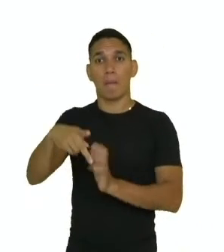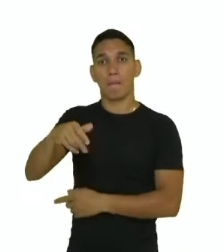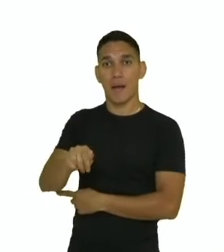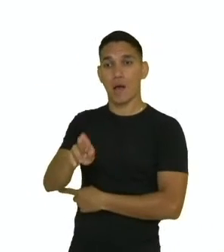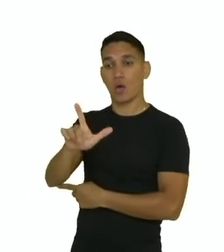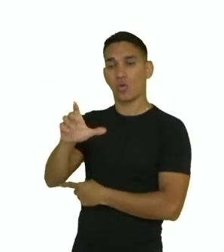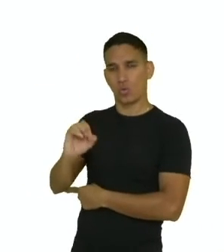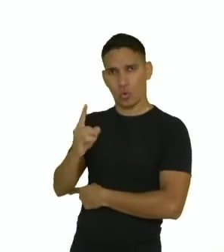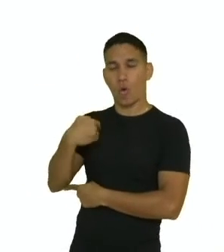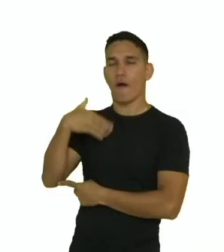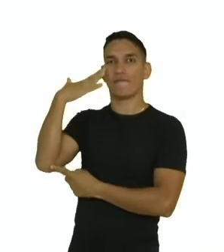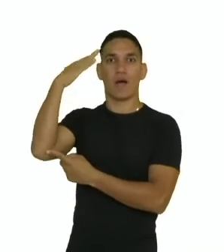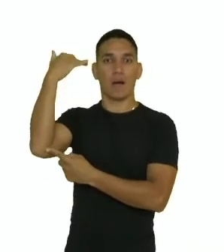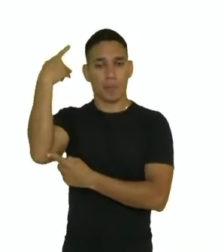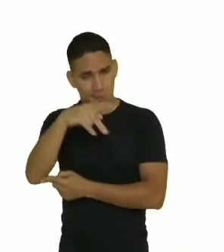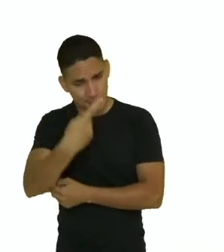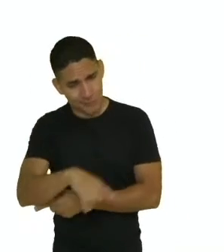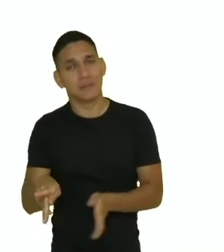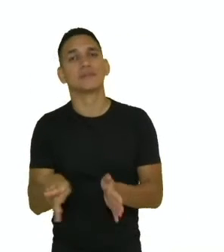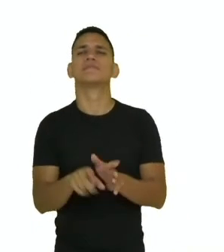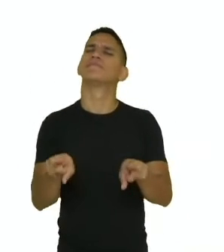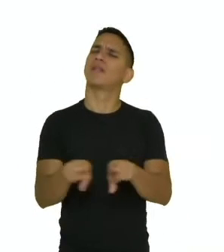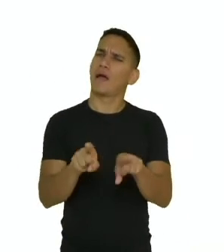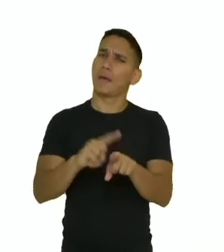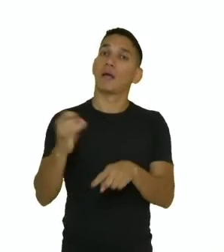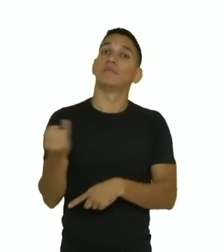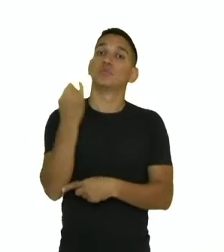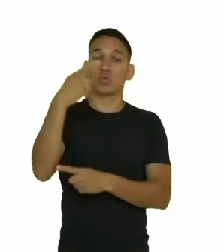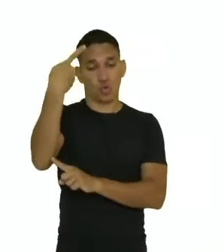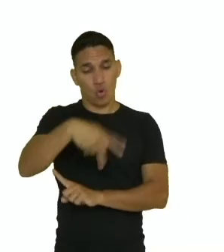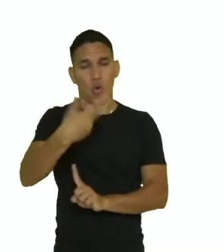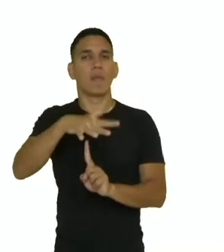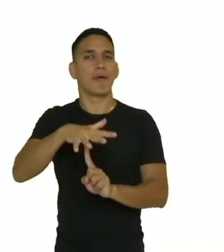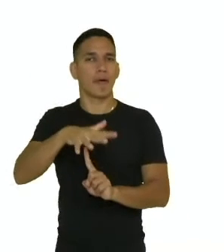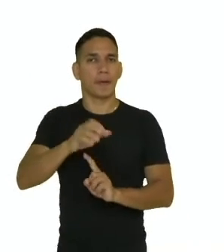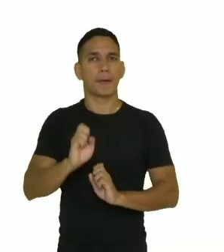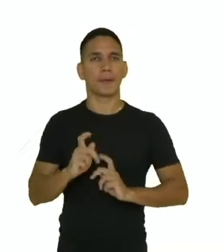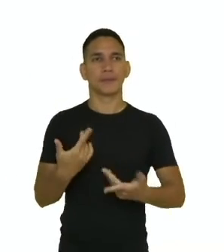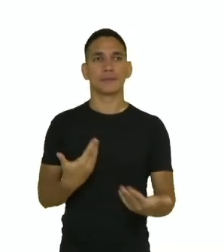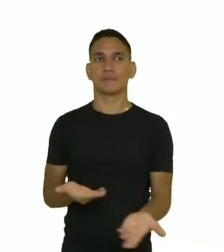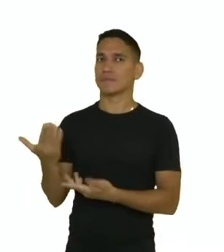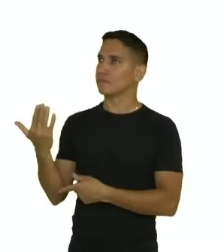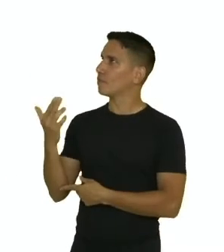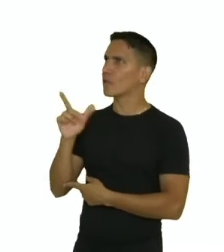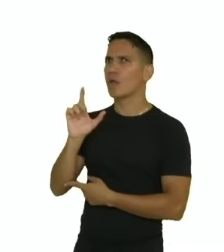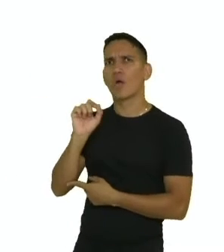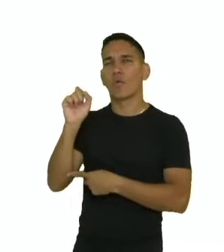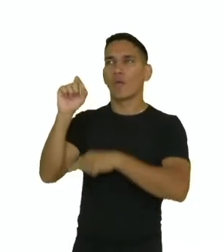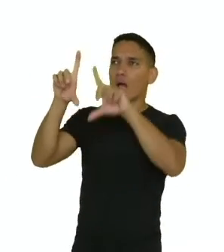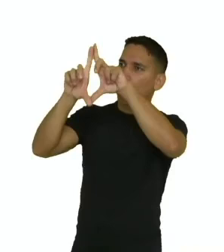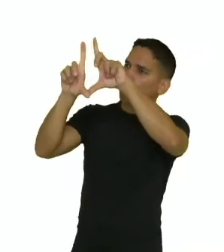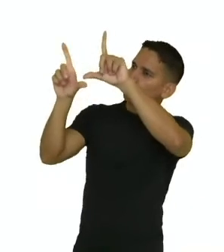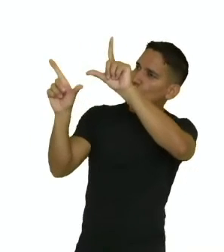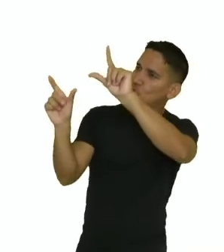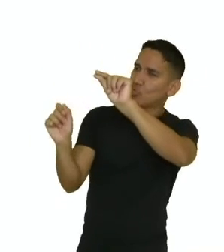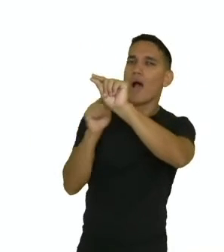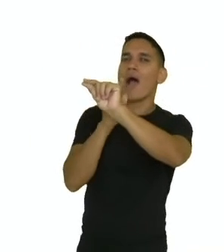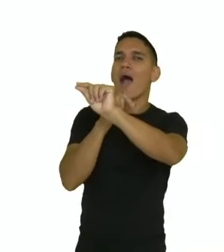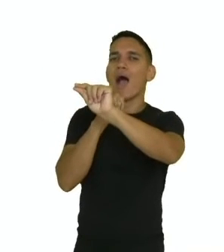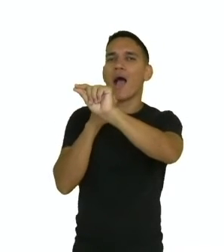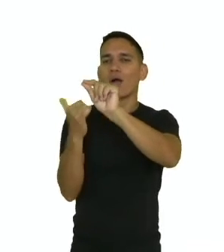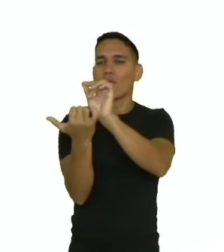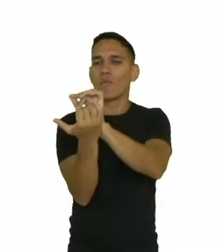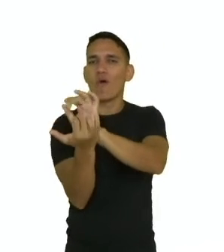cara conhecidíssimo, um poeta muito importante para o nosso Paraná, tá? Lua na Água é o nome do